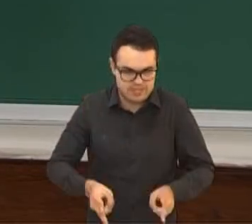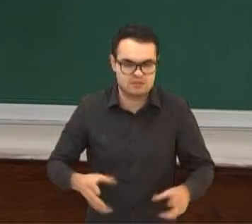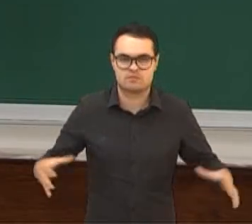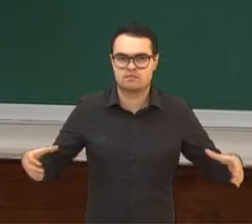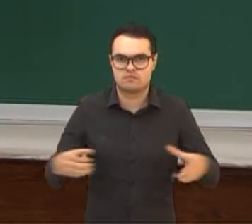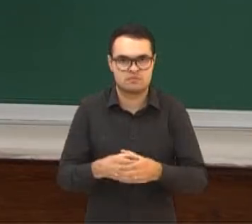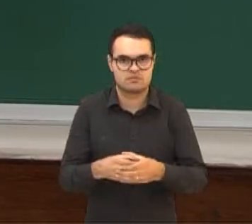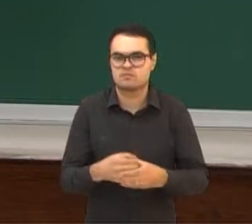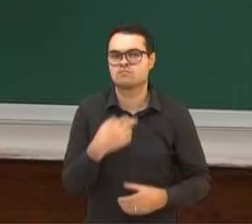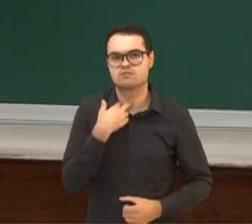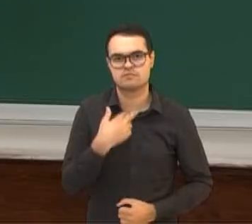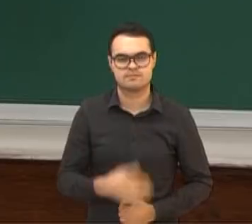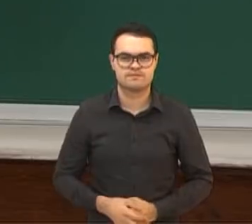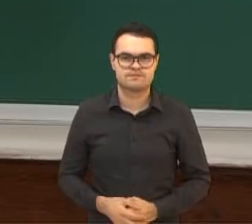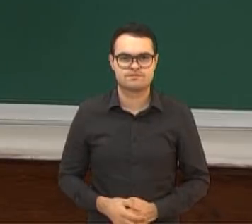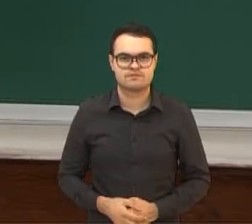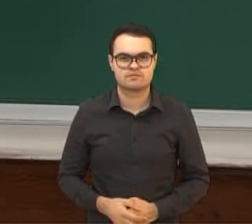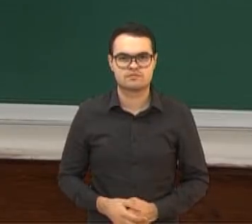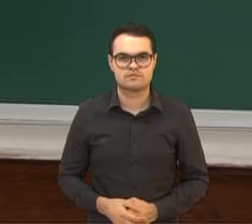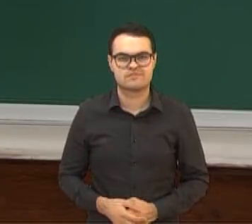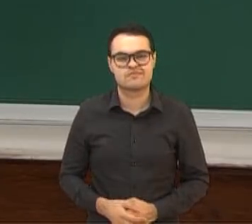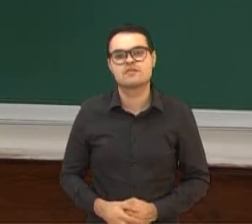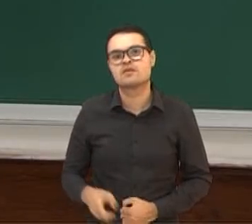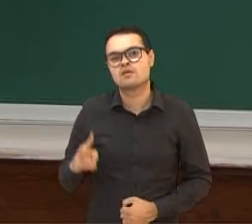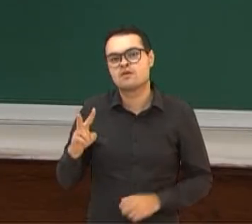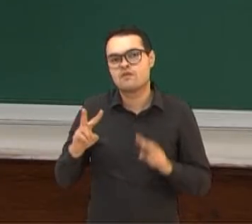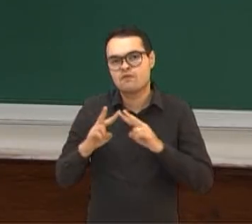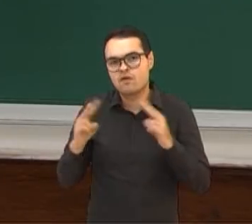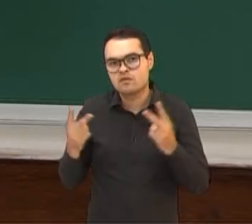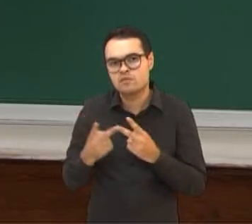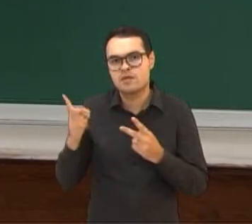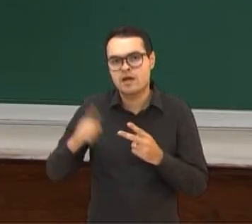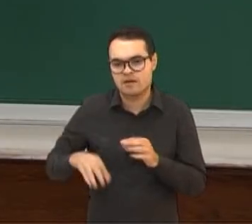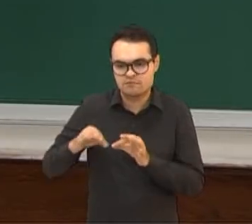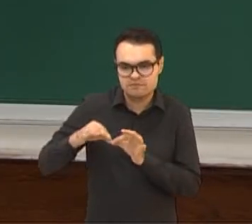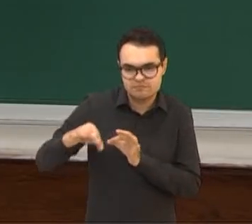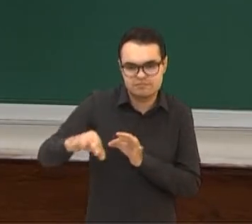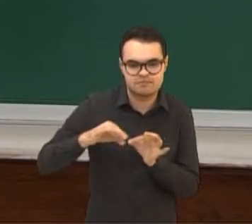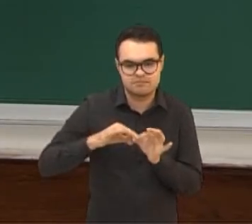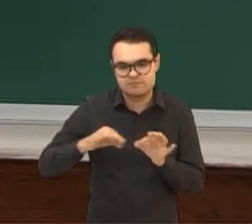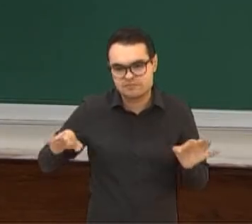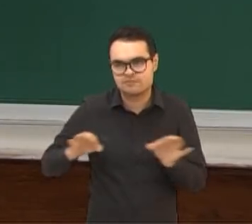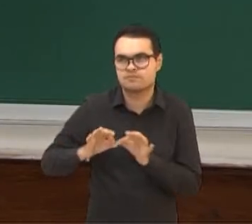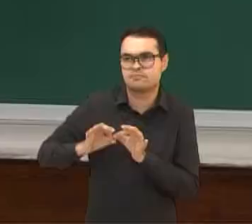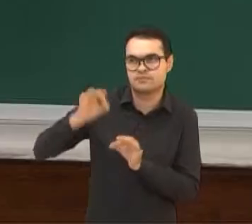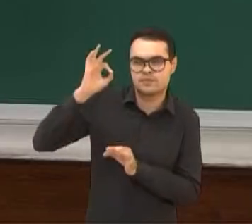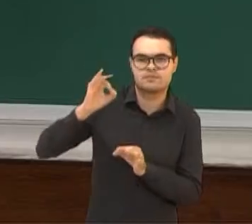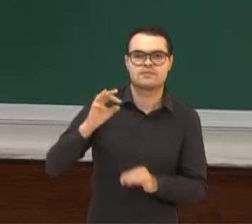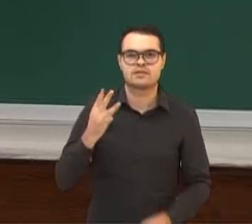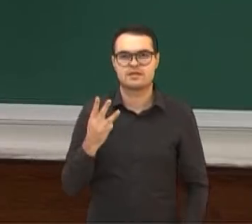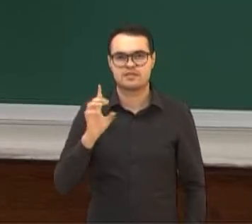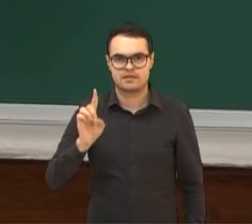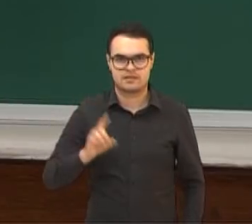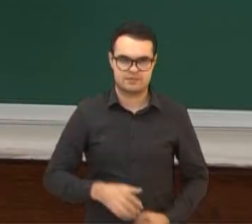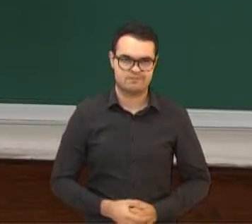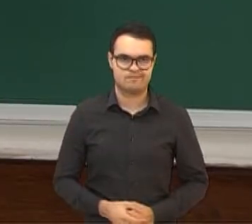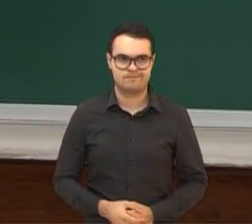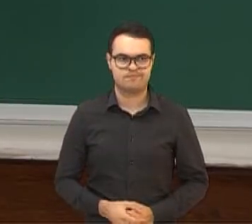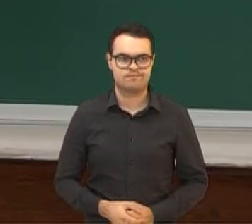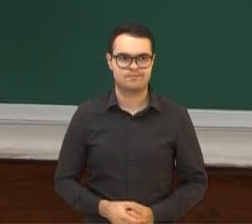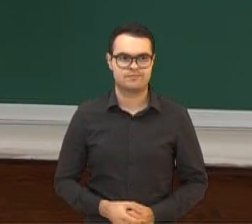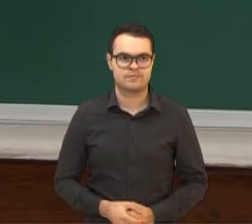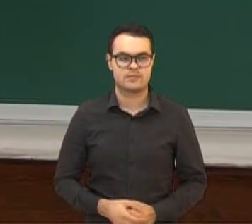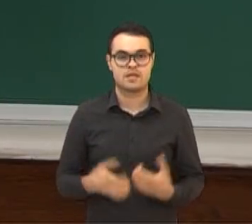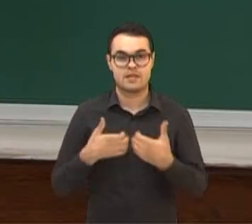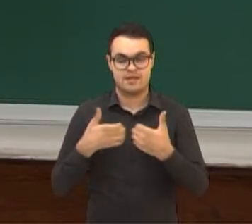certo? Quando eu falo de volume, estou falando da extensão tridimensional, ou seja, do espaço que a matéria ocupa. E quando eu falo